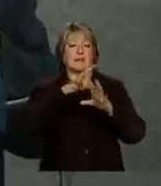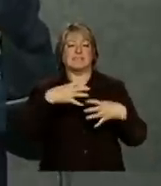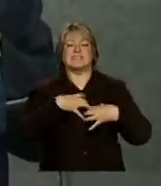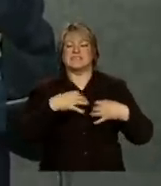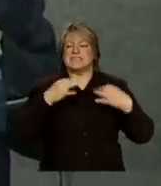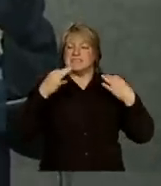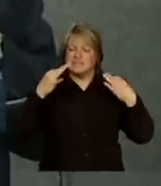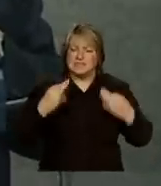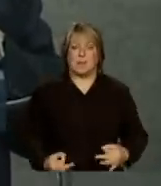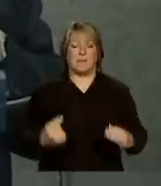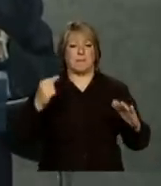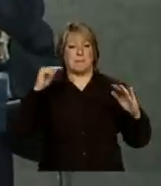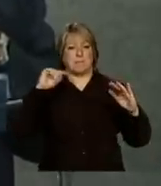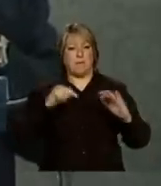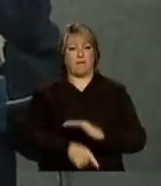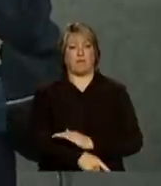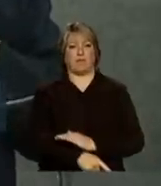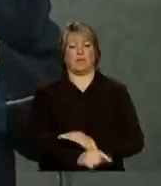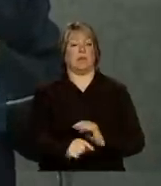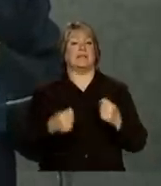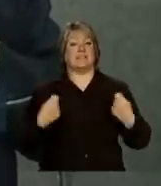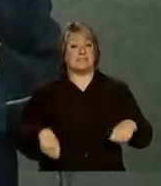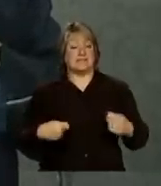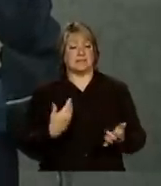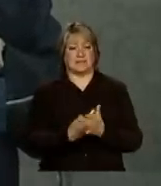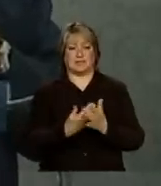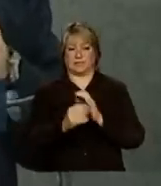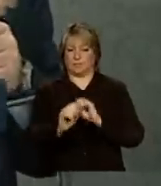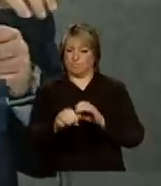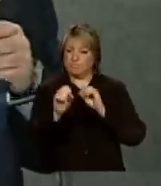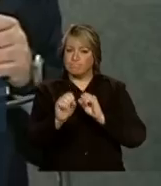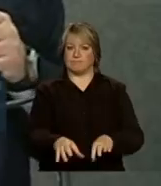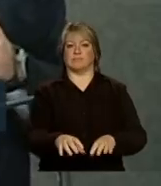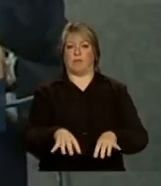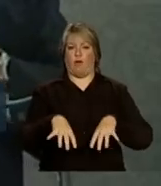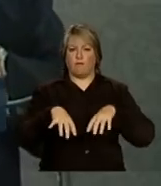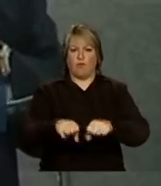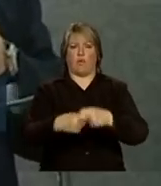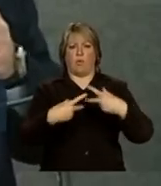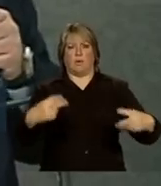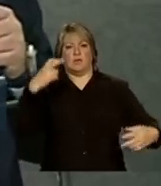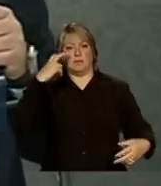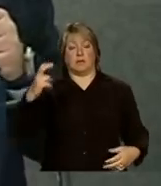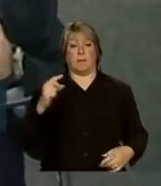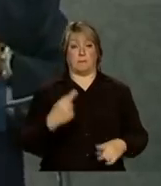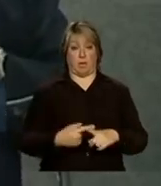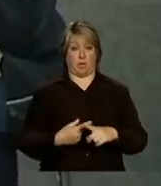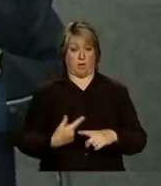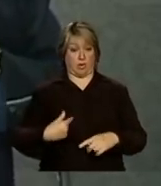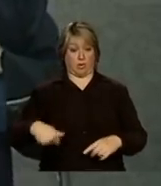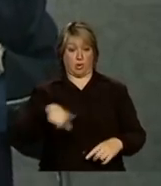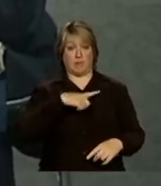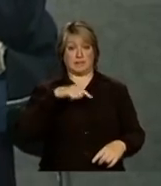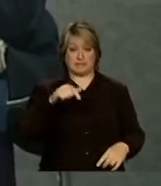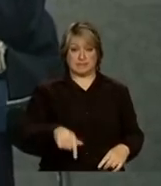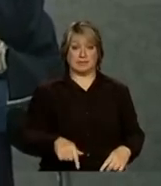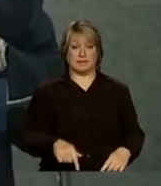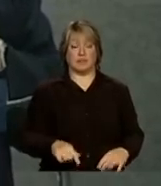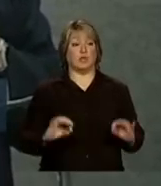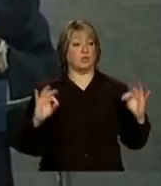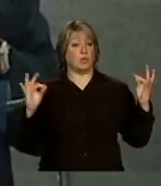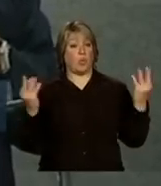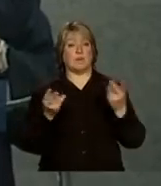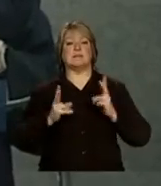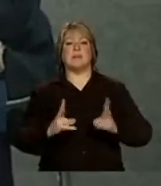profunda da necessidade da educação porque nós no fundo aqui quando estamos aqui nós estamos todos